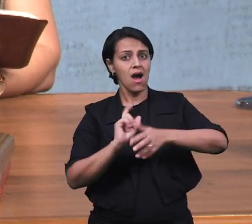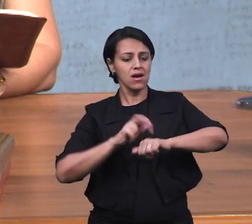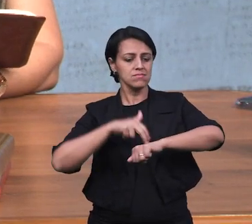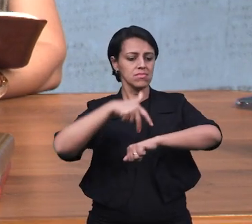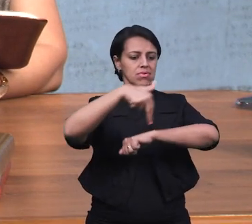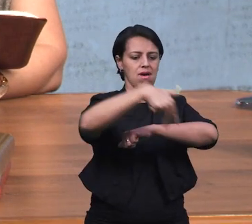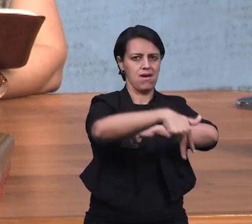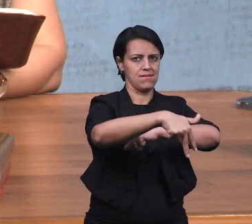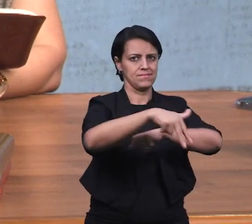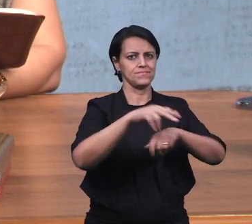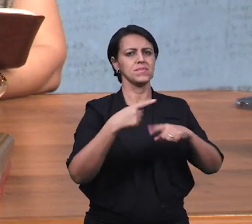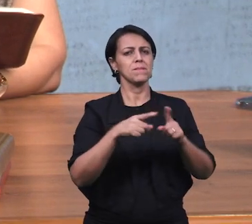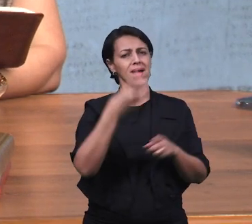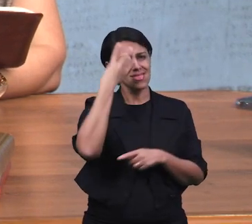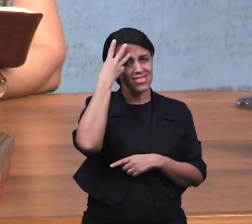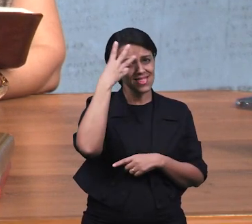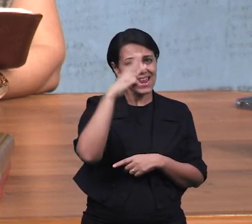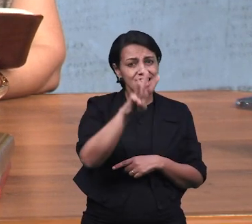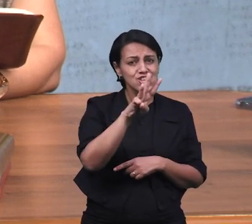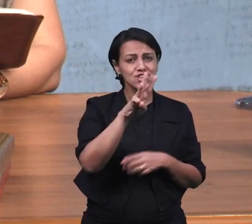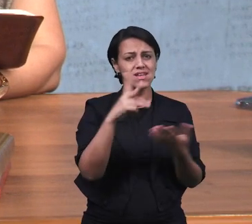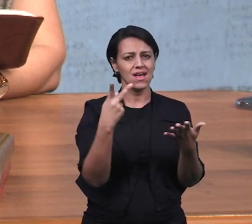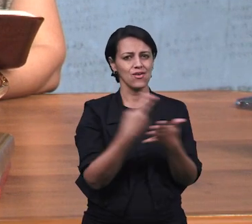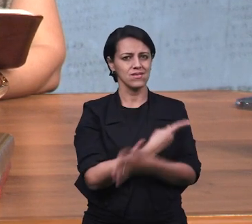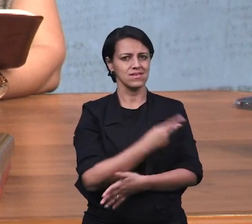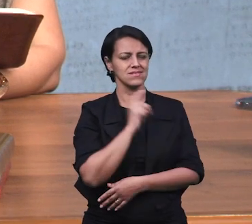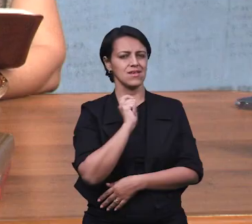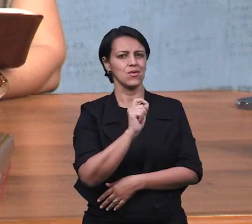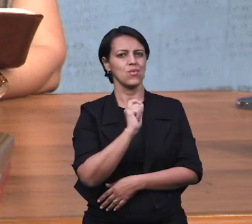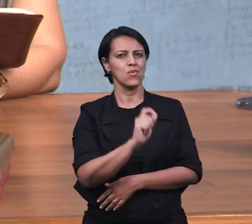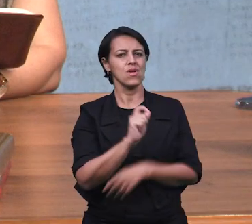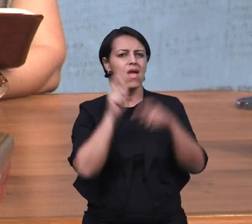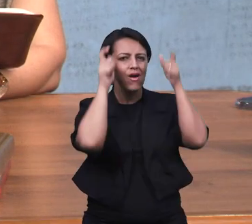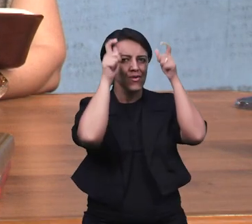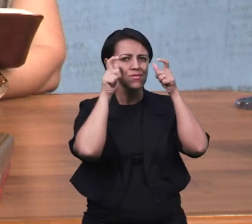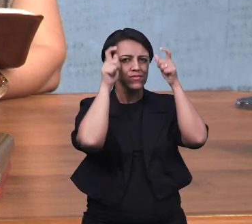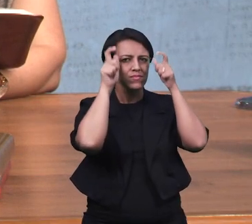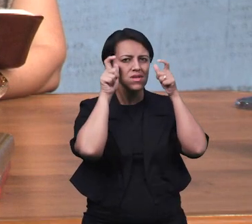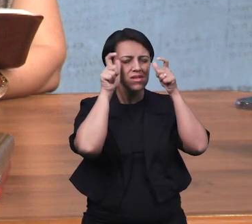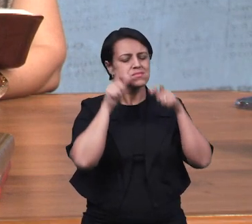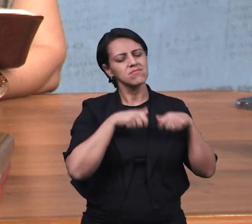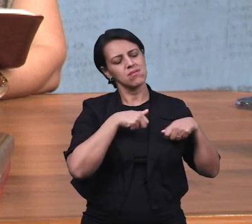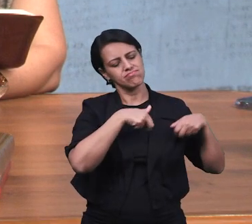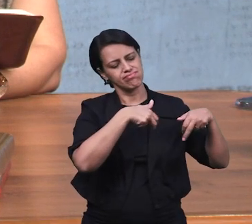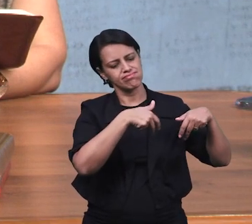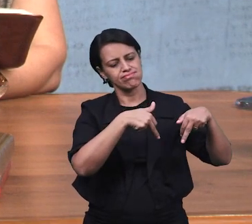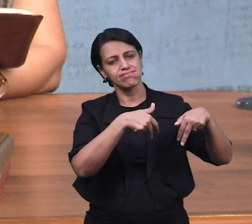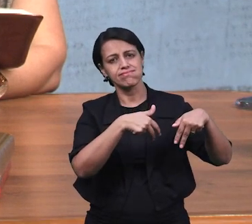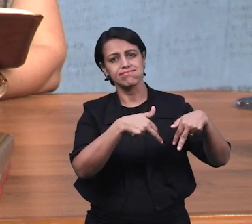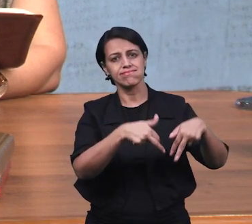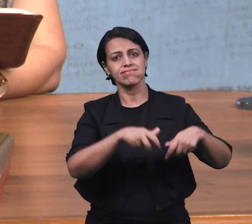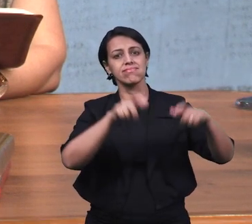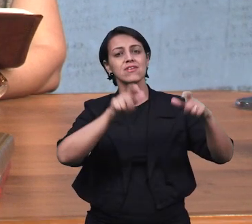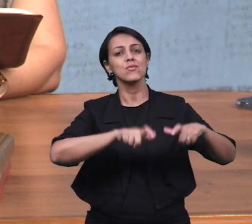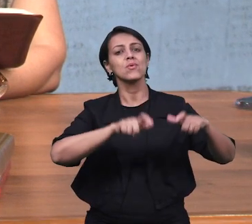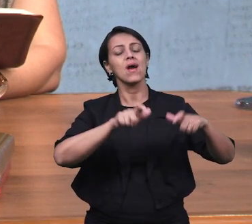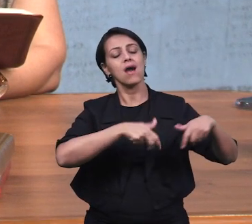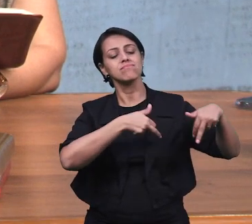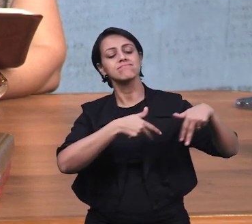fim de 3 dias, que os príncipes passaram pelo meio do arraial e ordenaram ao povo,